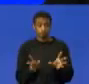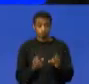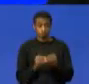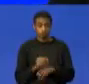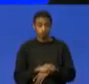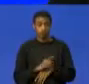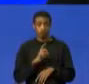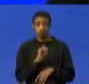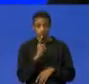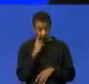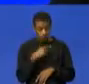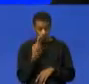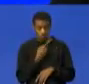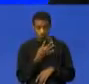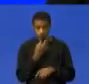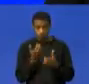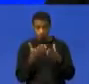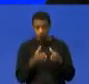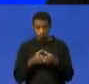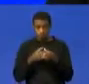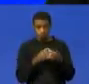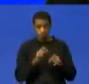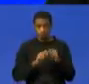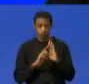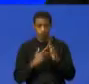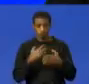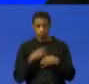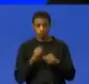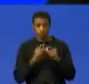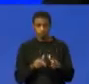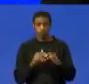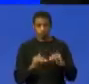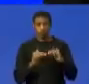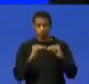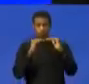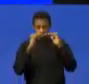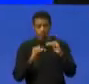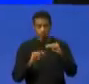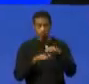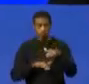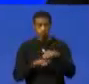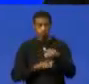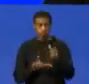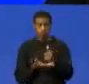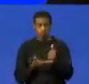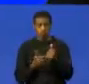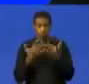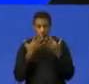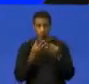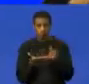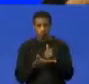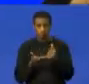ela tem nós conhecemos essa rede basicamente como um modelo de pirâmide. Na base da pirâmide, atenção